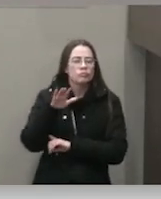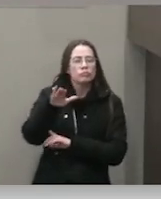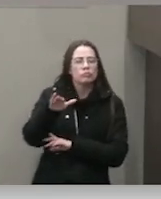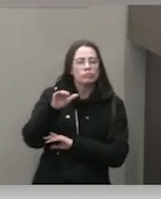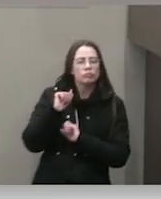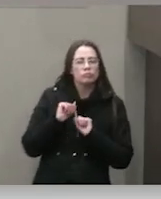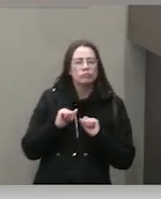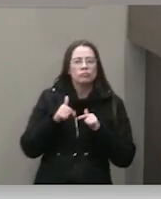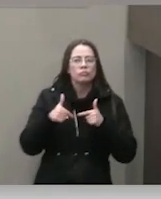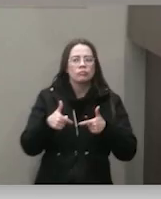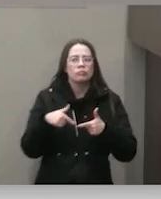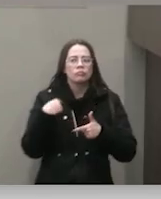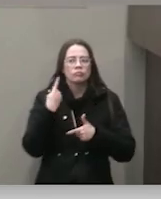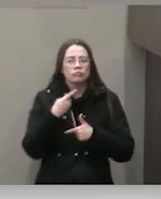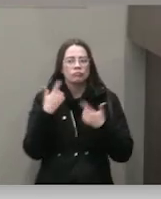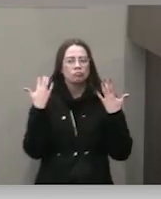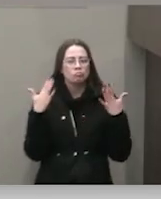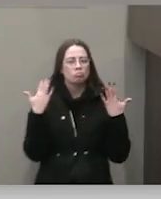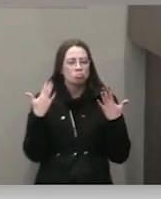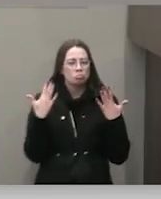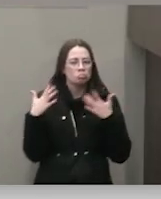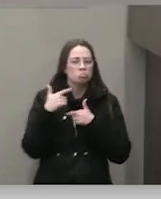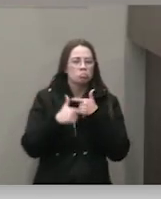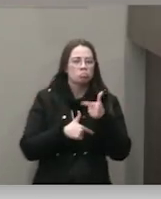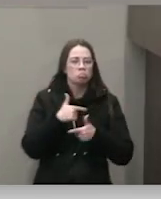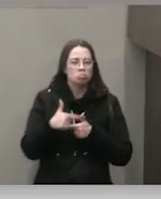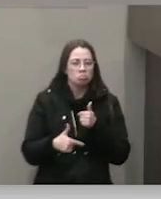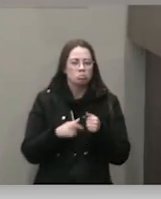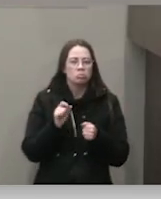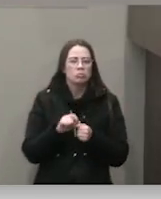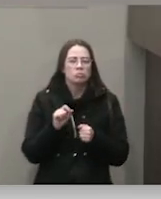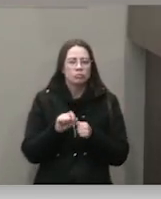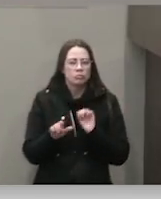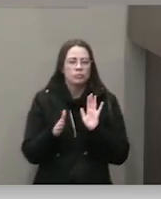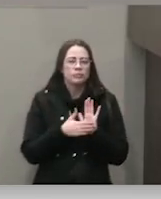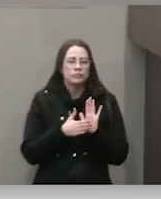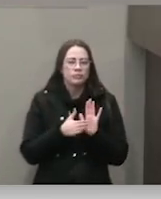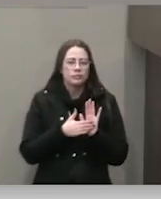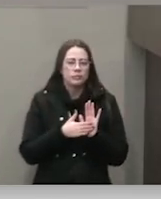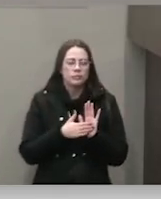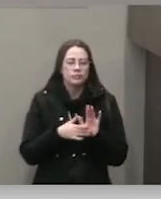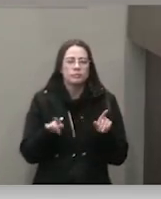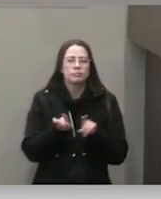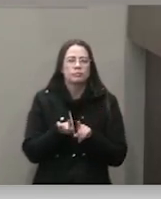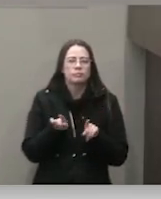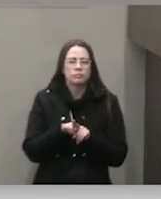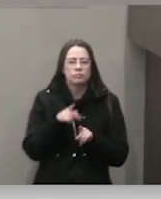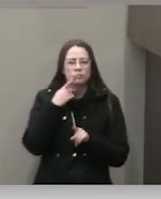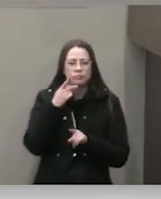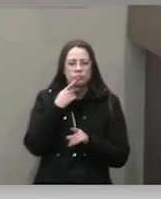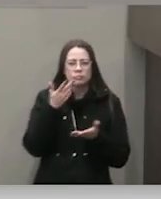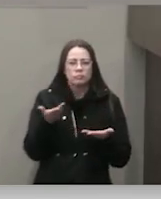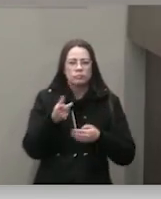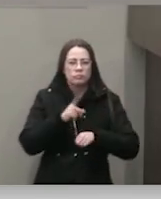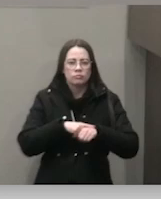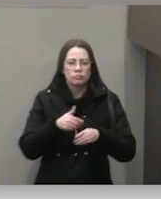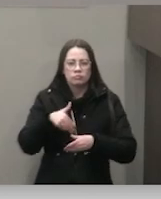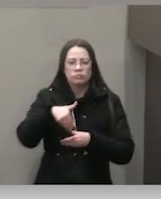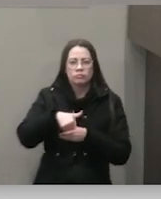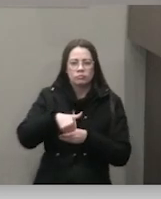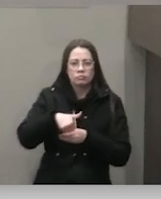dar os parabéns pela agilidade aí que foi feito a proposição e dizer que está aí para a votação